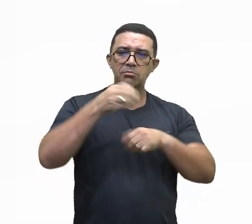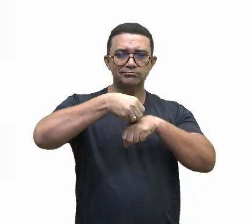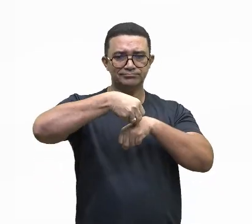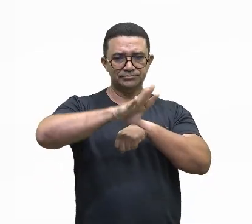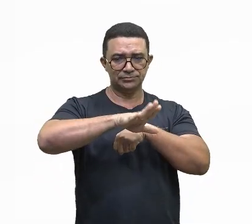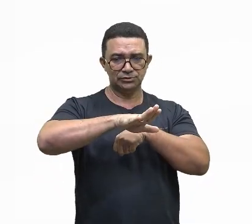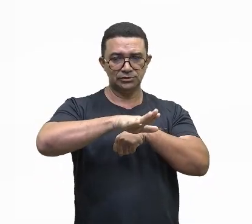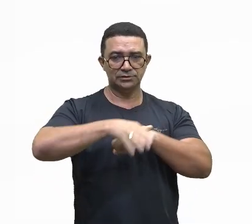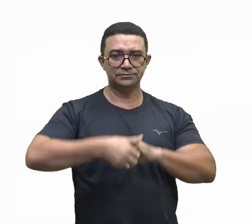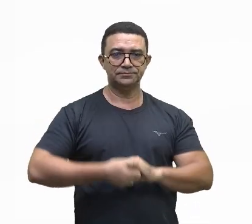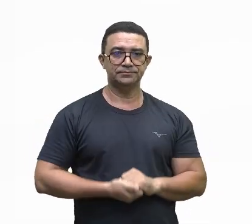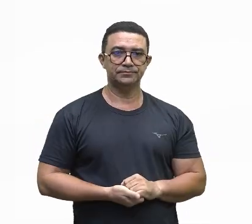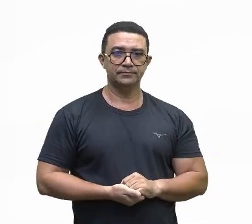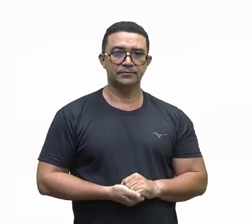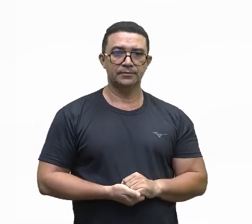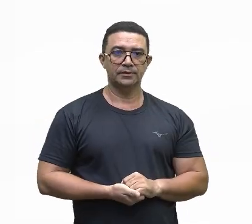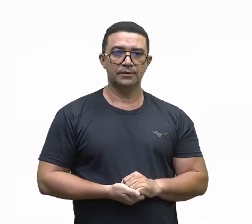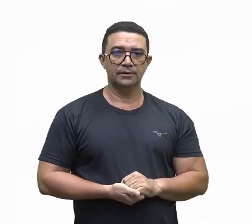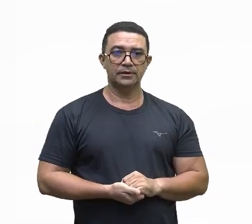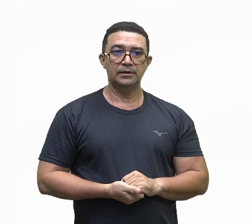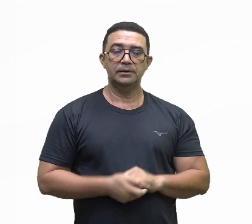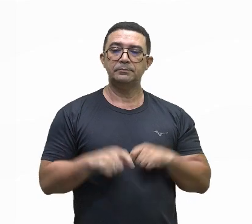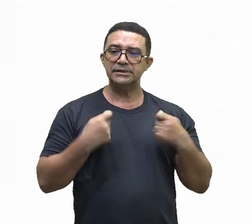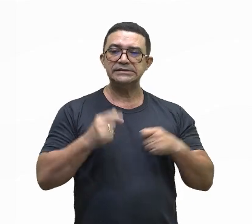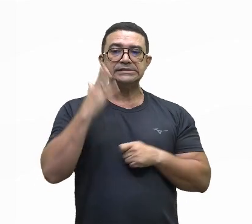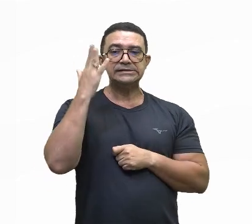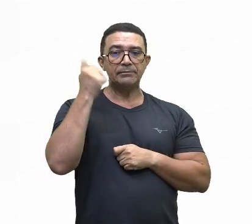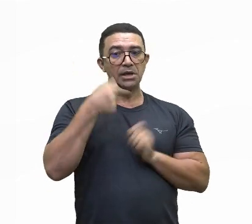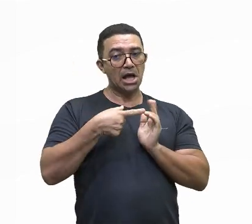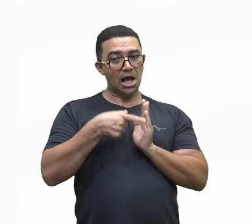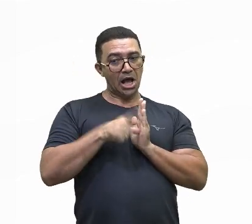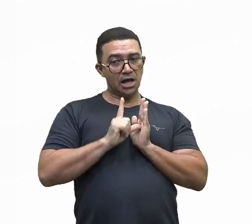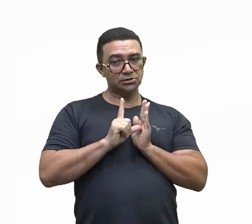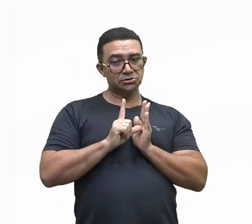cartela. Saiba quanto você pode gastar.